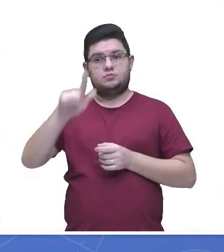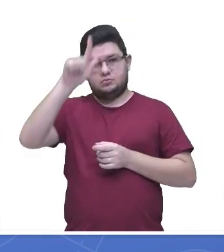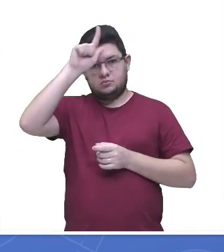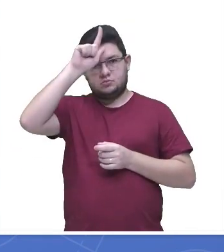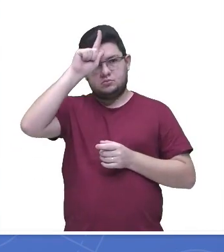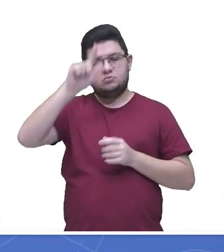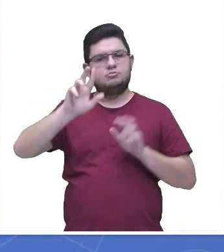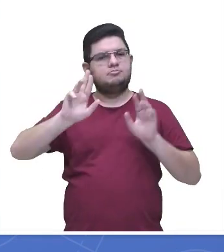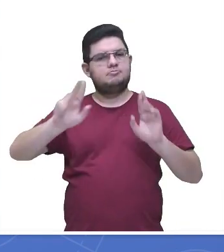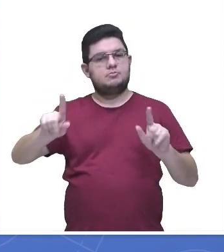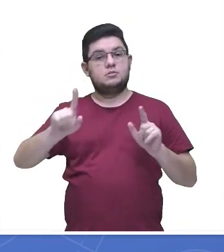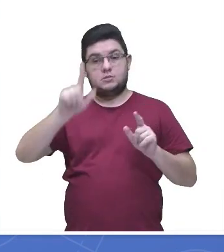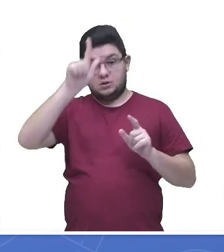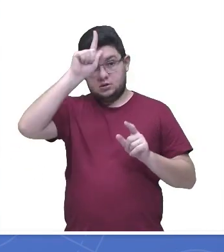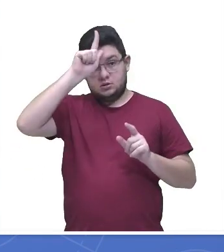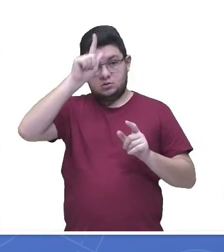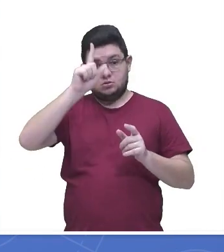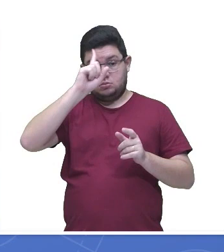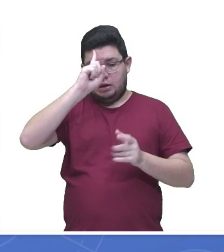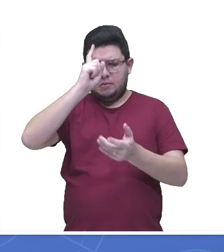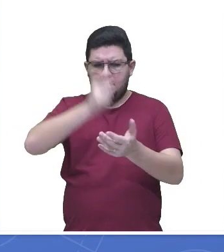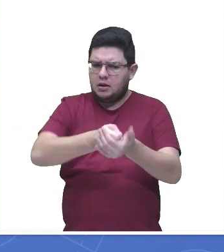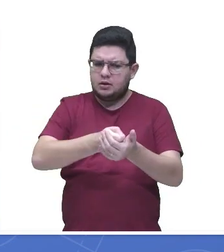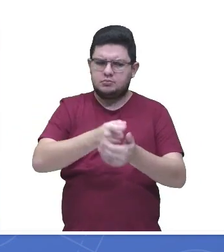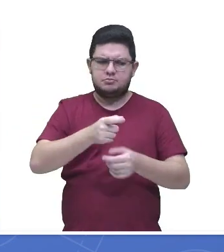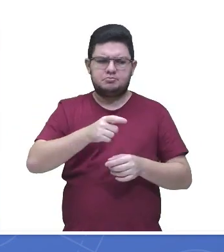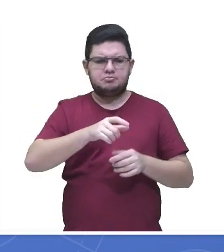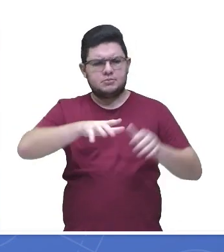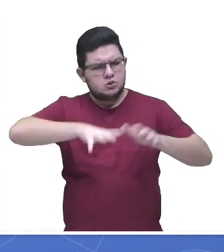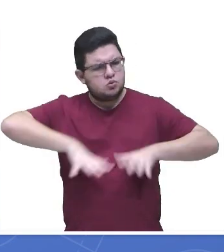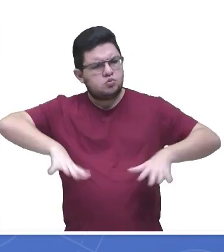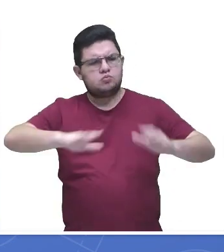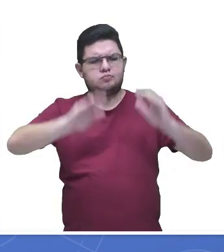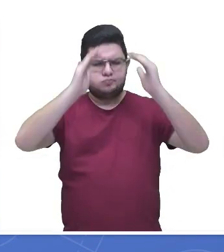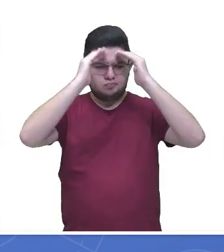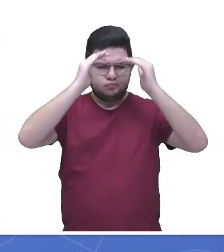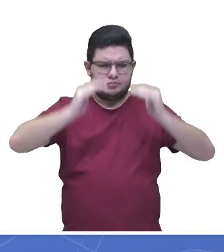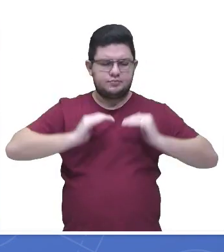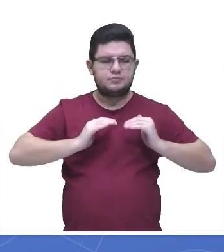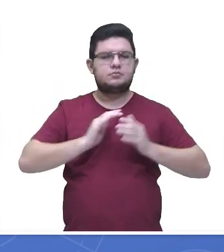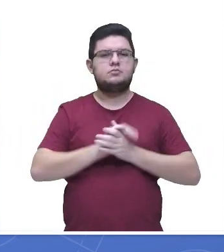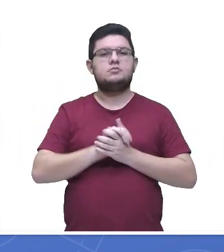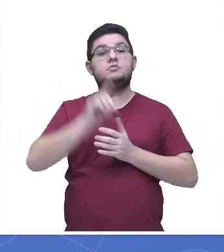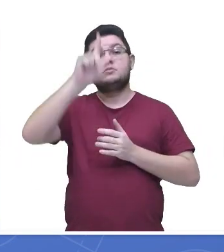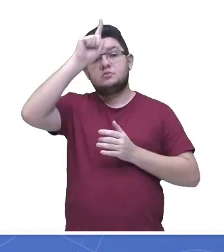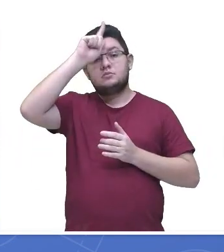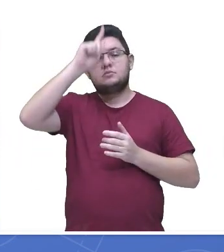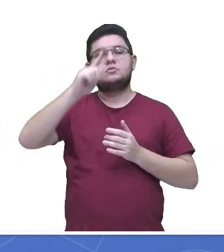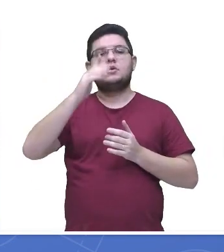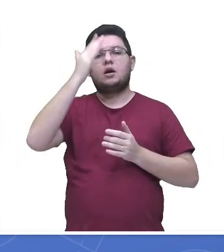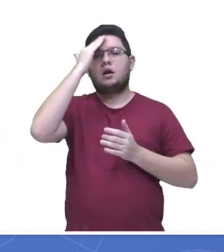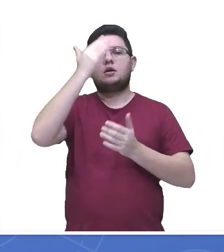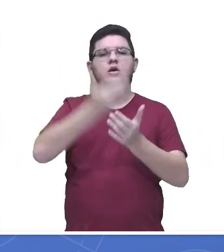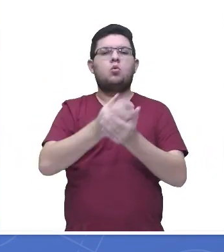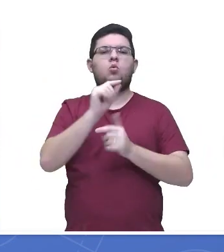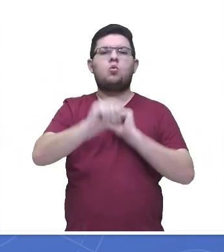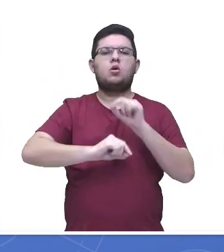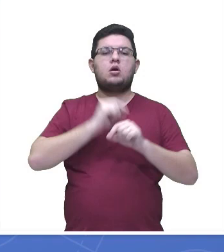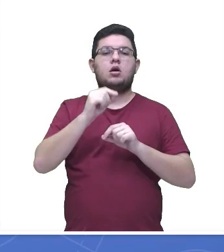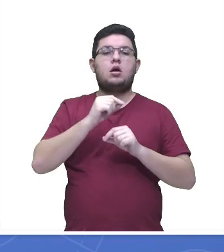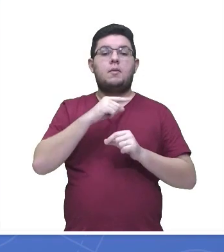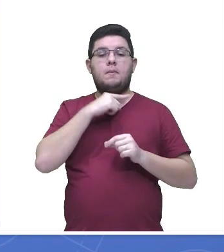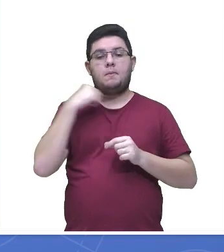determinavam tudo. Tá? Então, o egípcio acreditava numa vida pós-morte, o faraó era supremo,